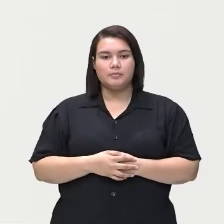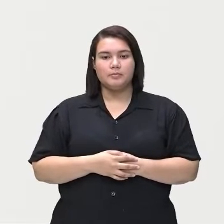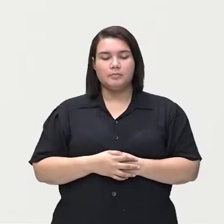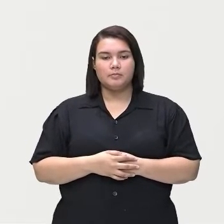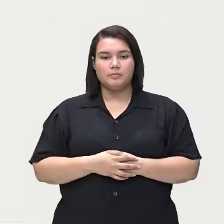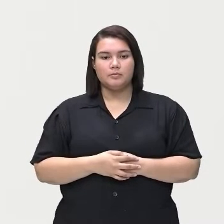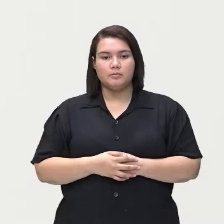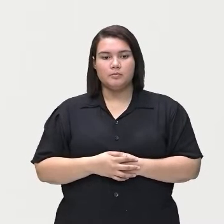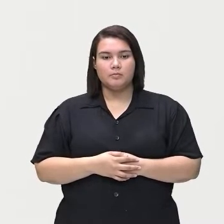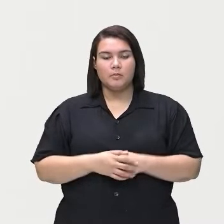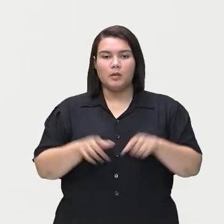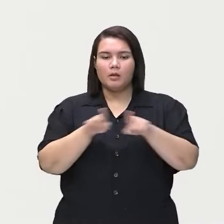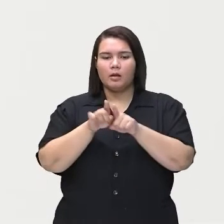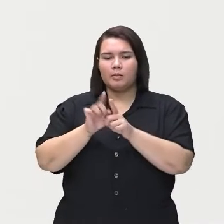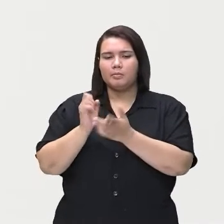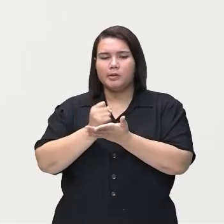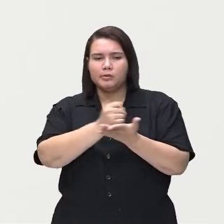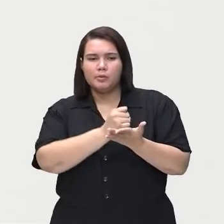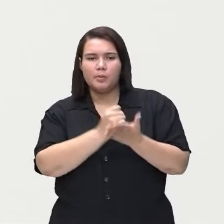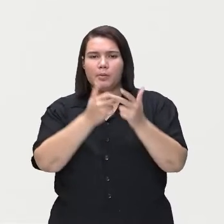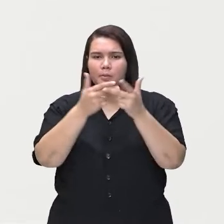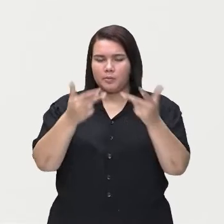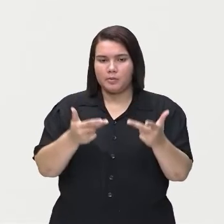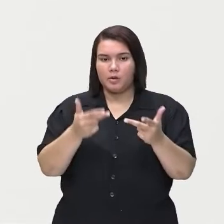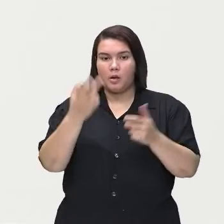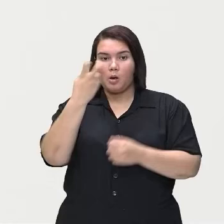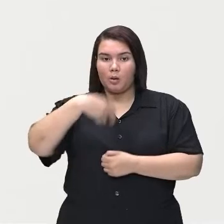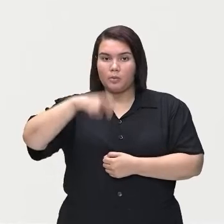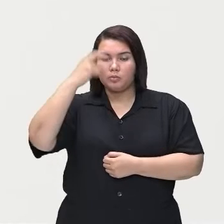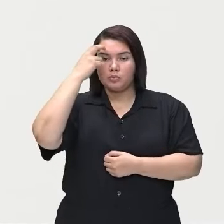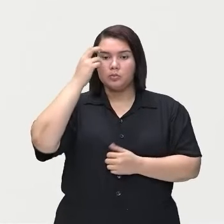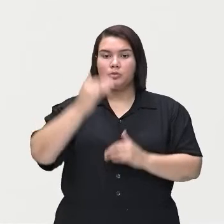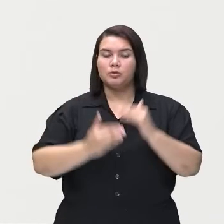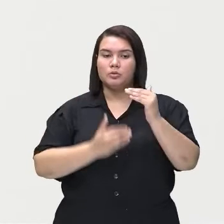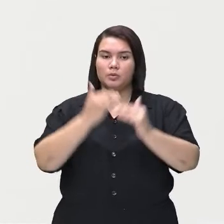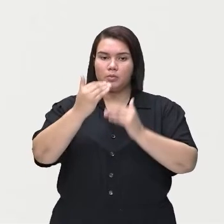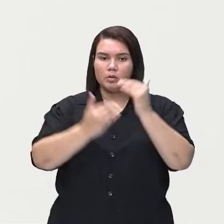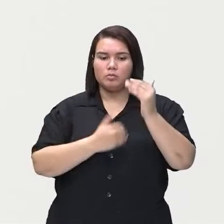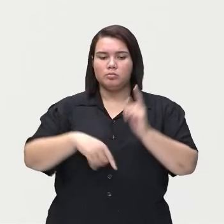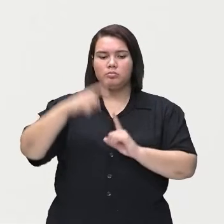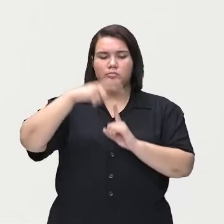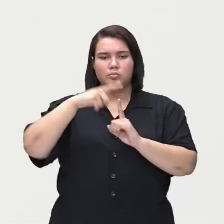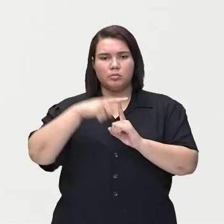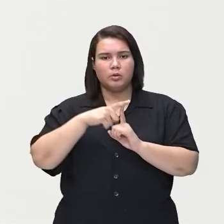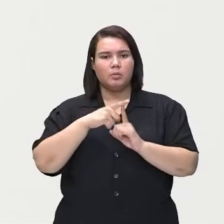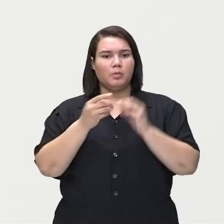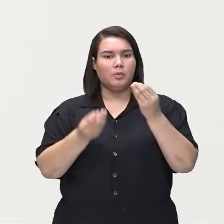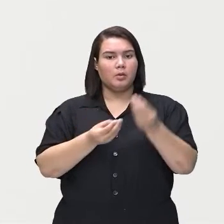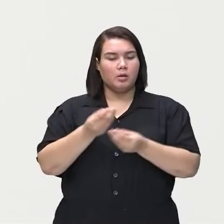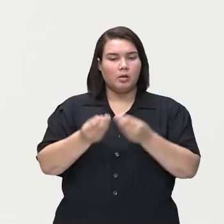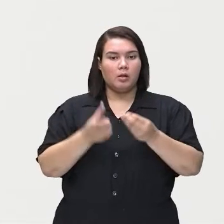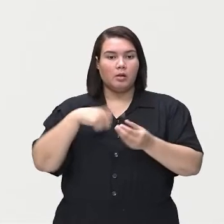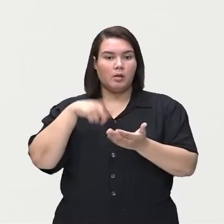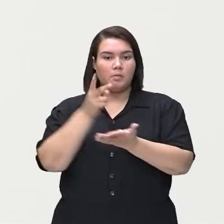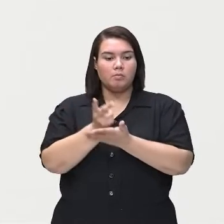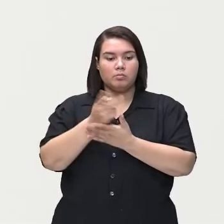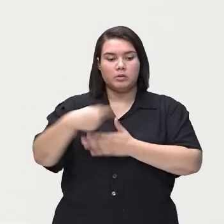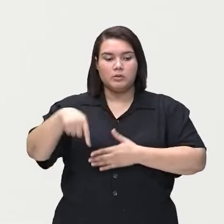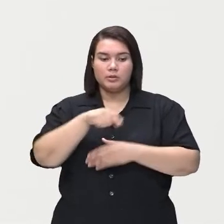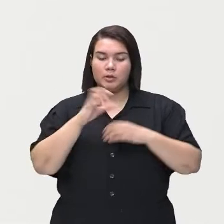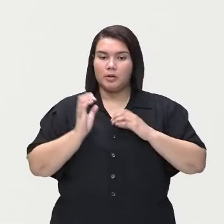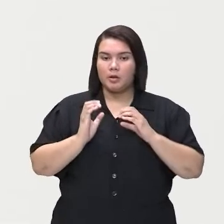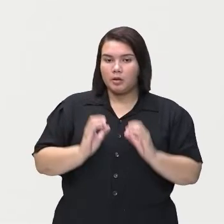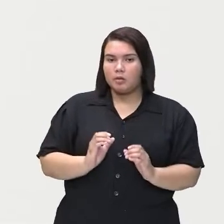eventos esportivos e jogos. Essa cultura, então, desenvolveu formas de entretenimento de massa para manter os seus